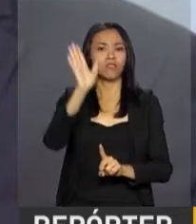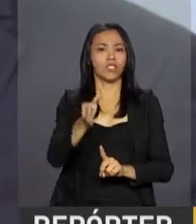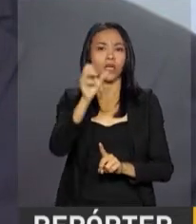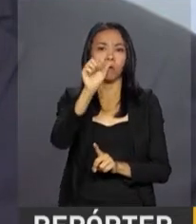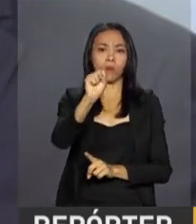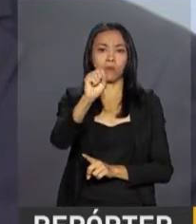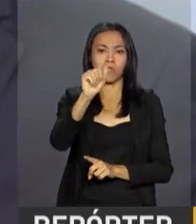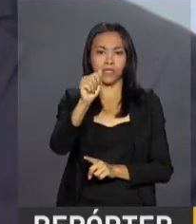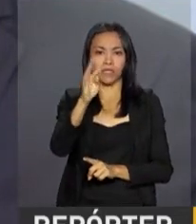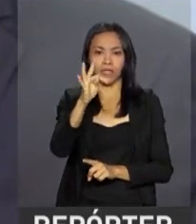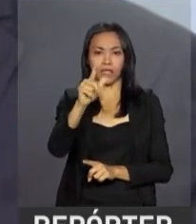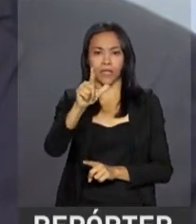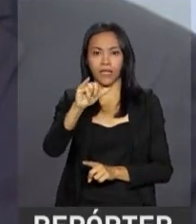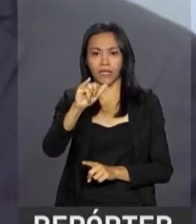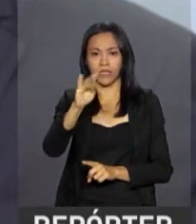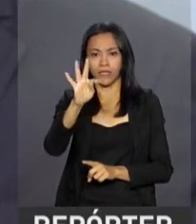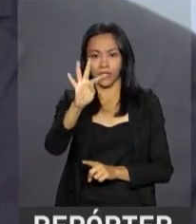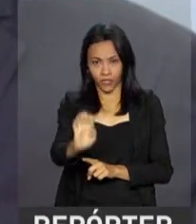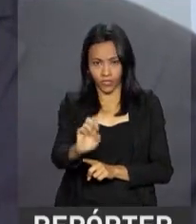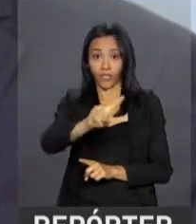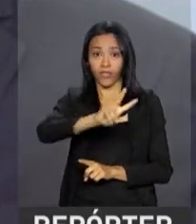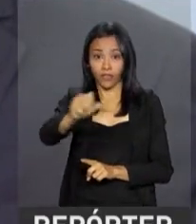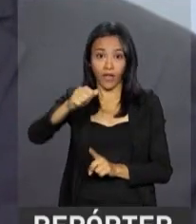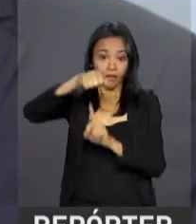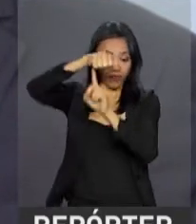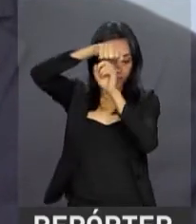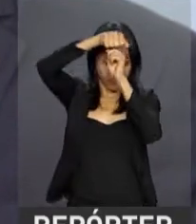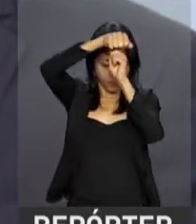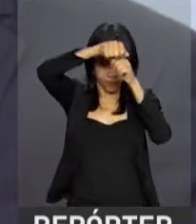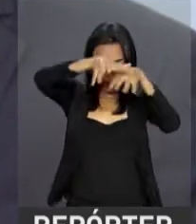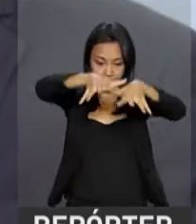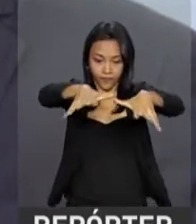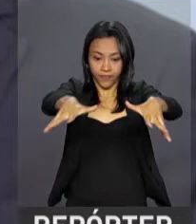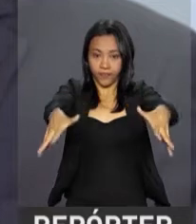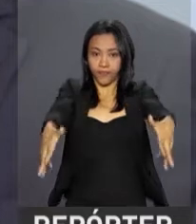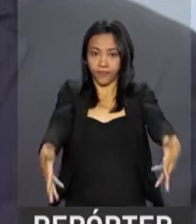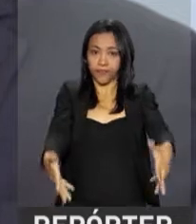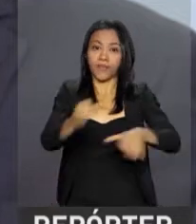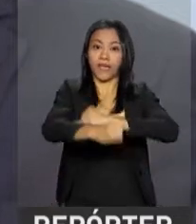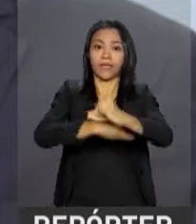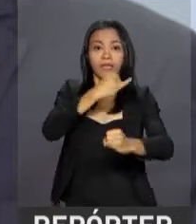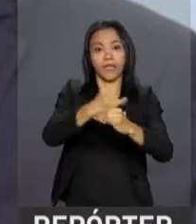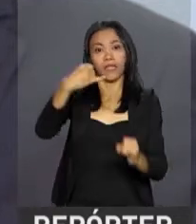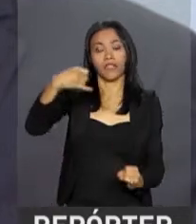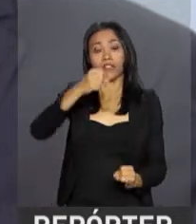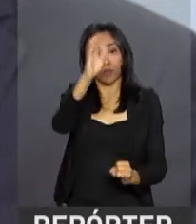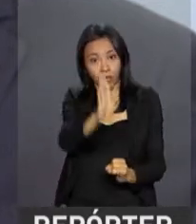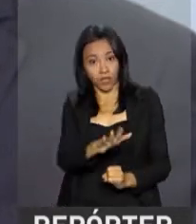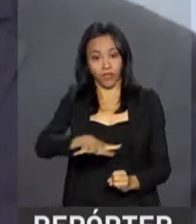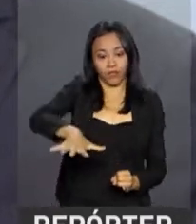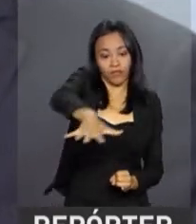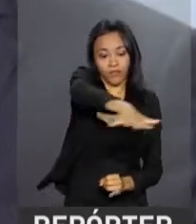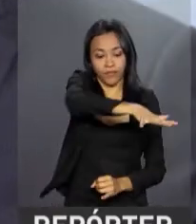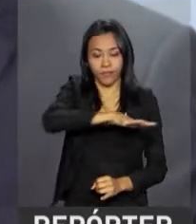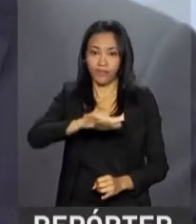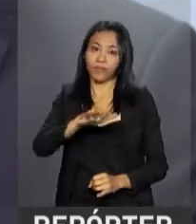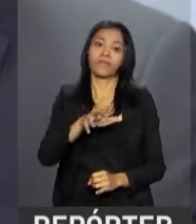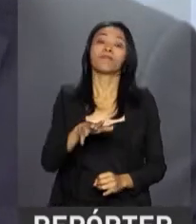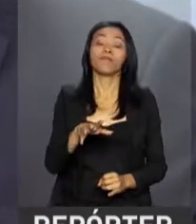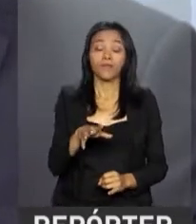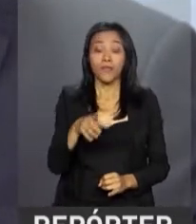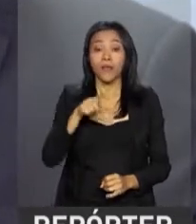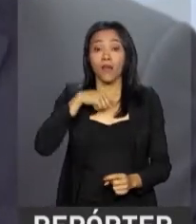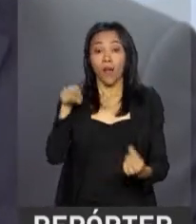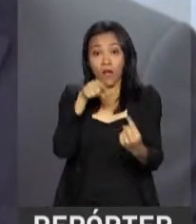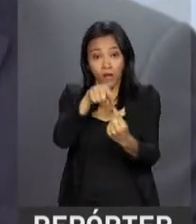então este é um problema que o governo também se preocupou daí porque daí porque nós temos a